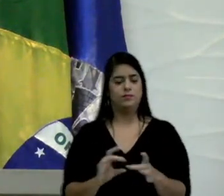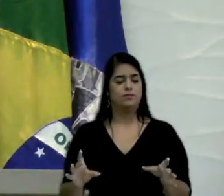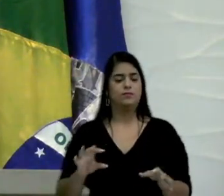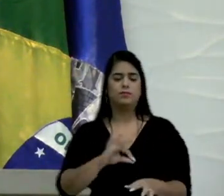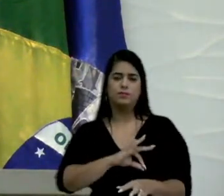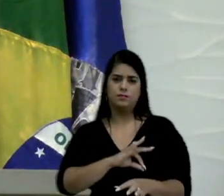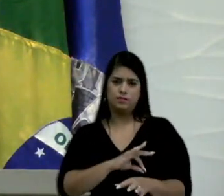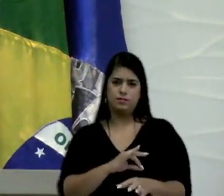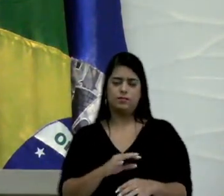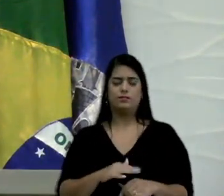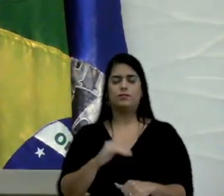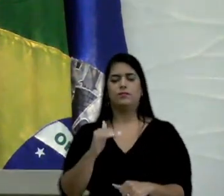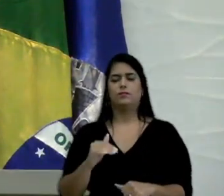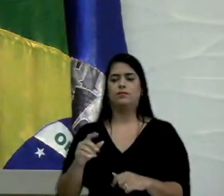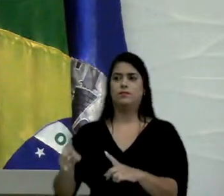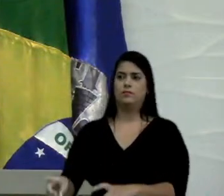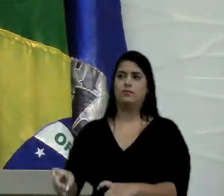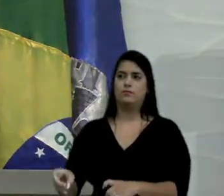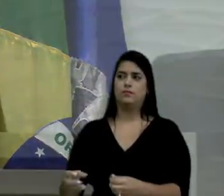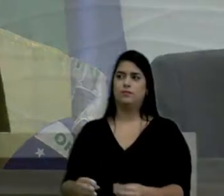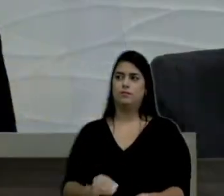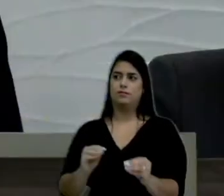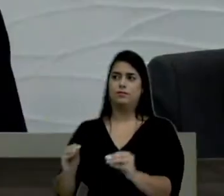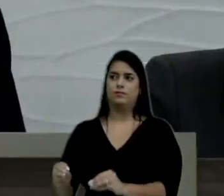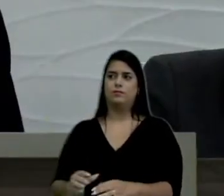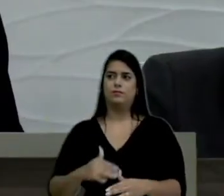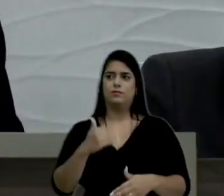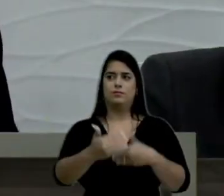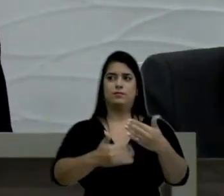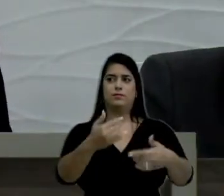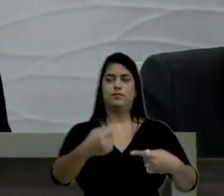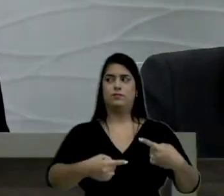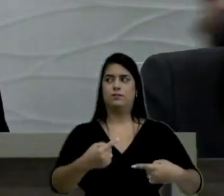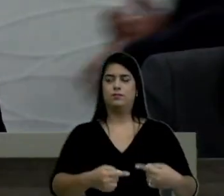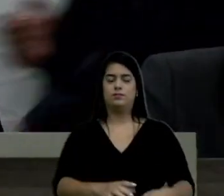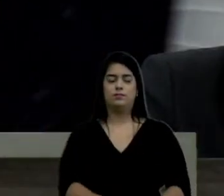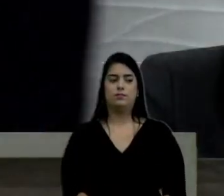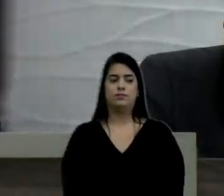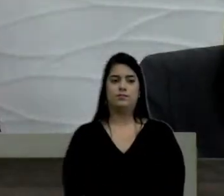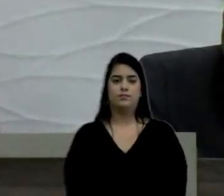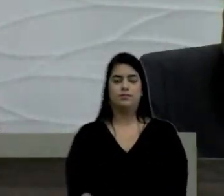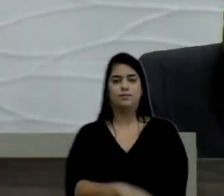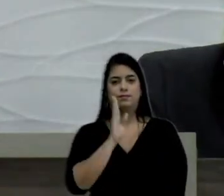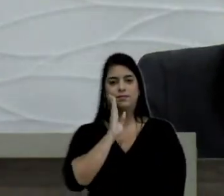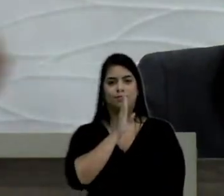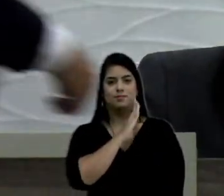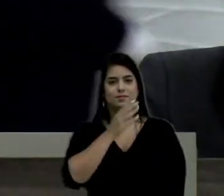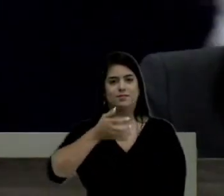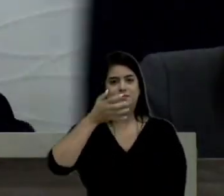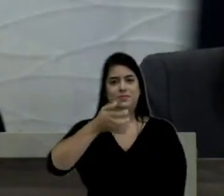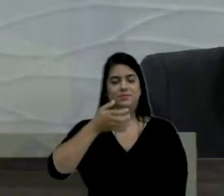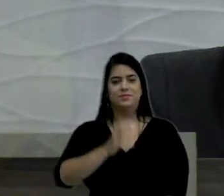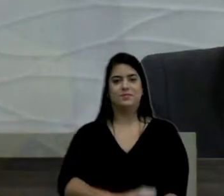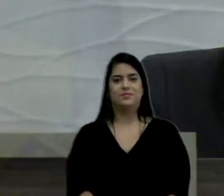pra zona rural continue discussão requerimento Vereador Bruno